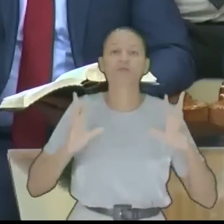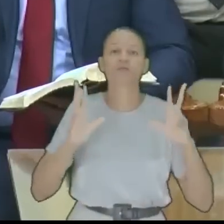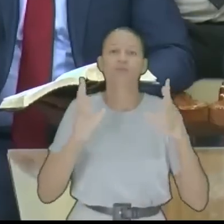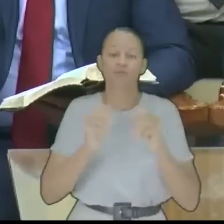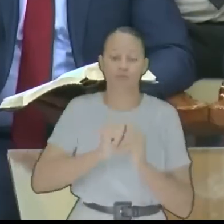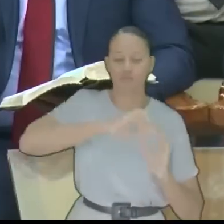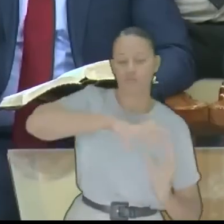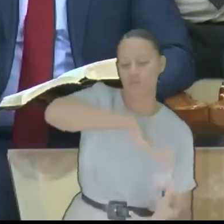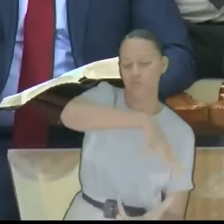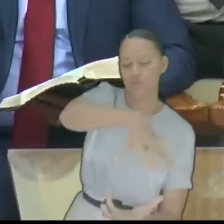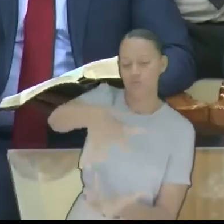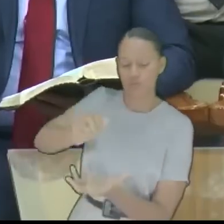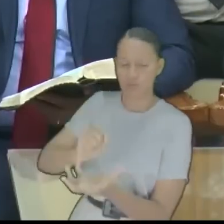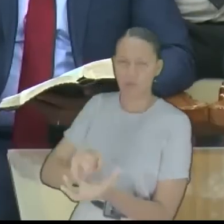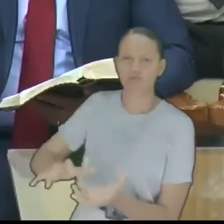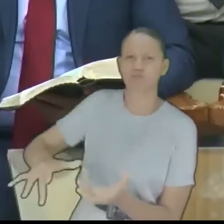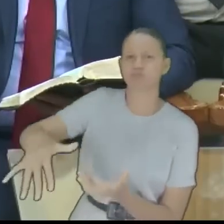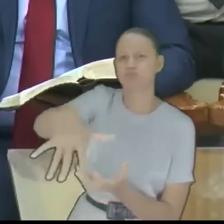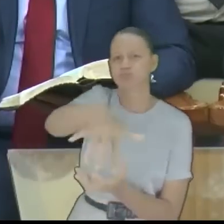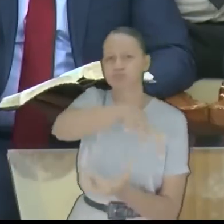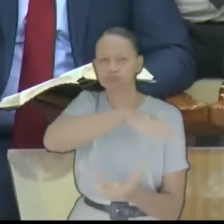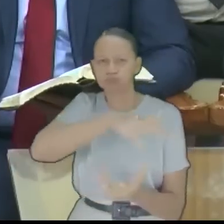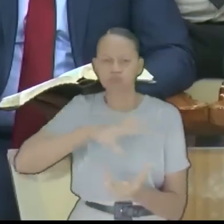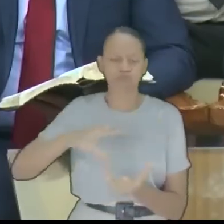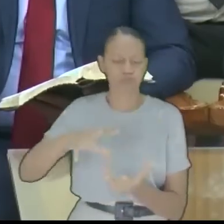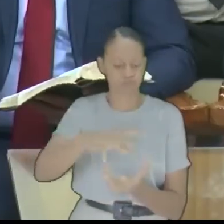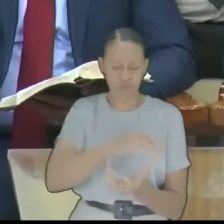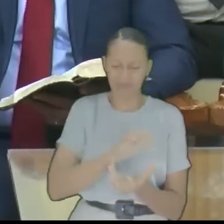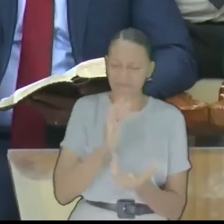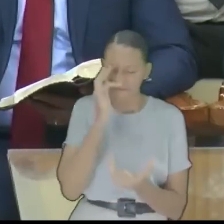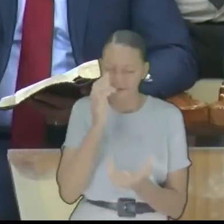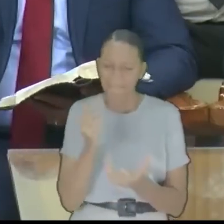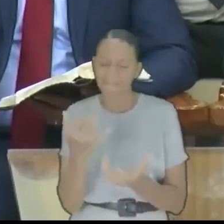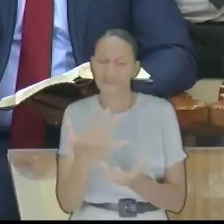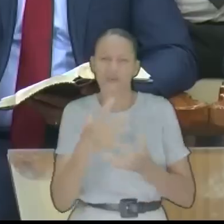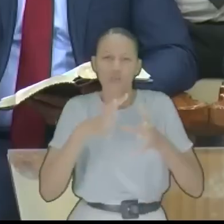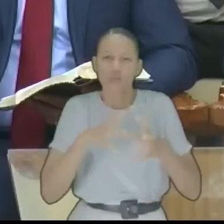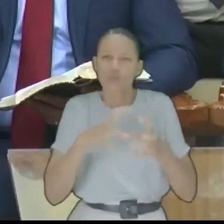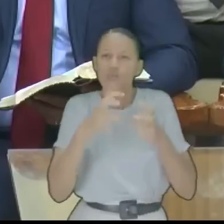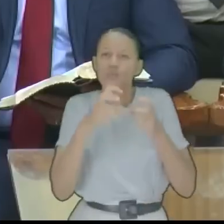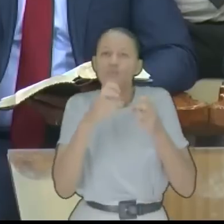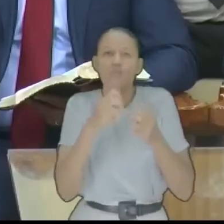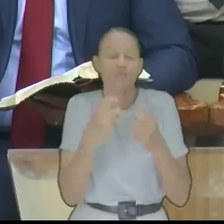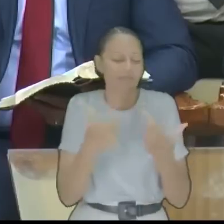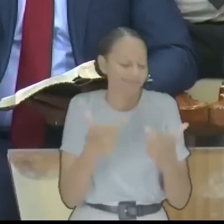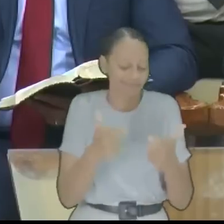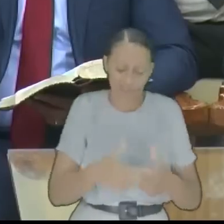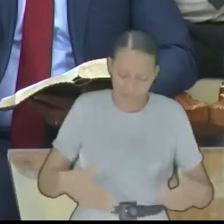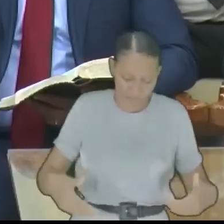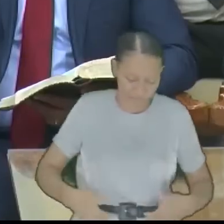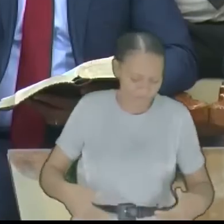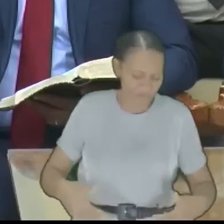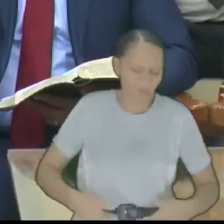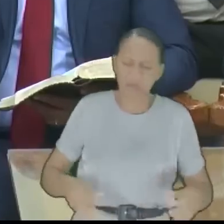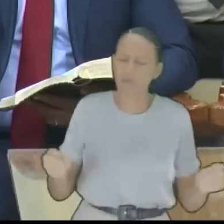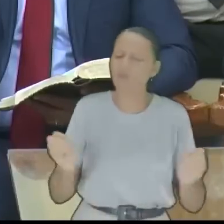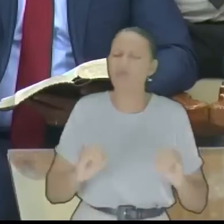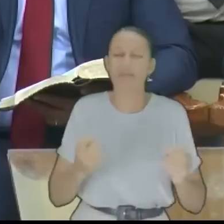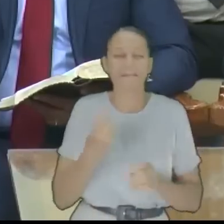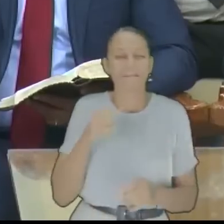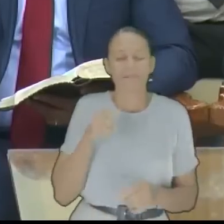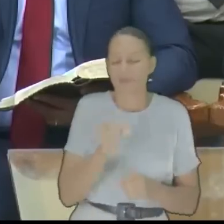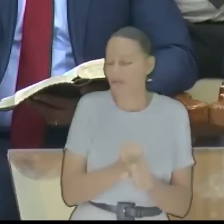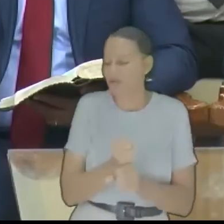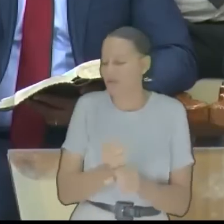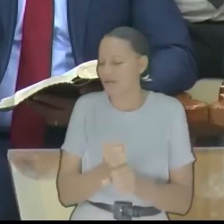todo o planeta Terra vai virar um jardim. Não vai haver seca, não vai haver fome por 1000 anos de paz.